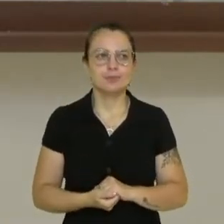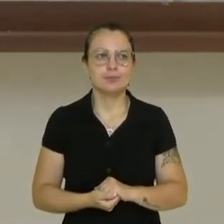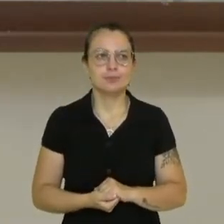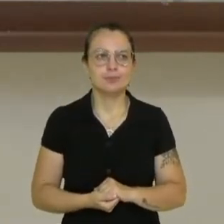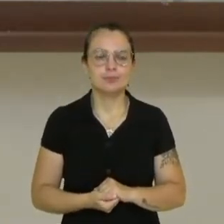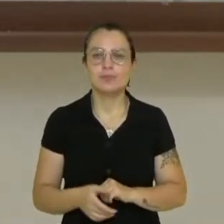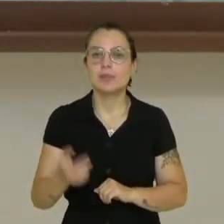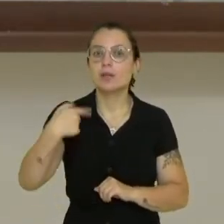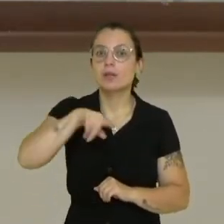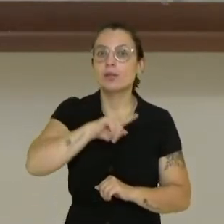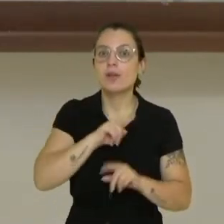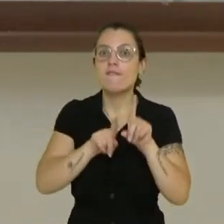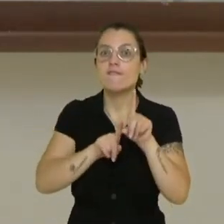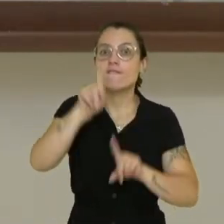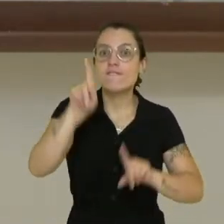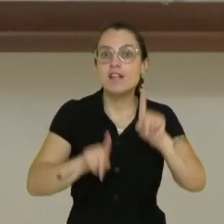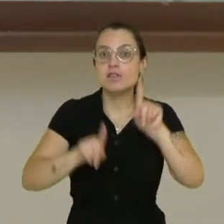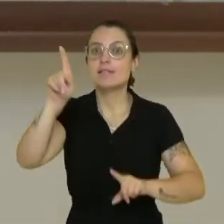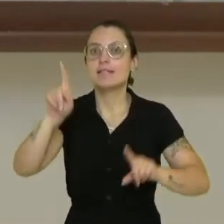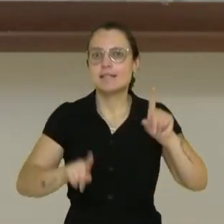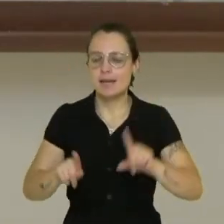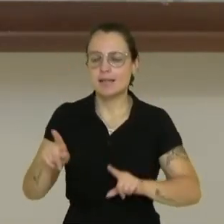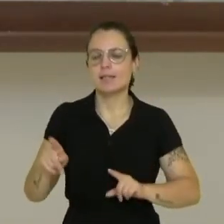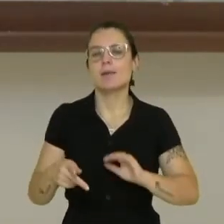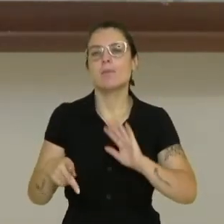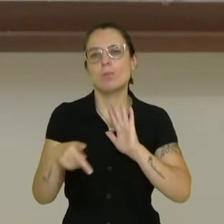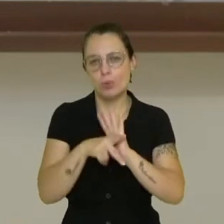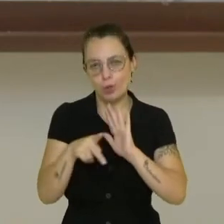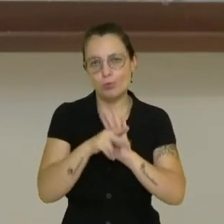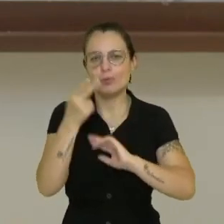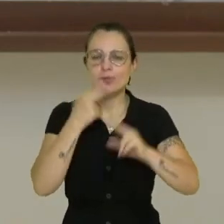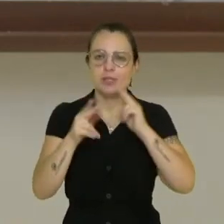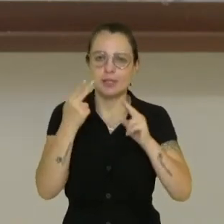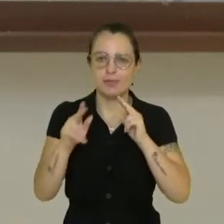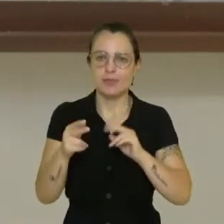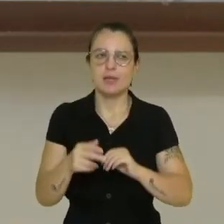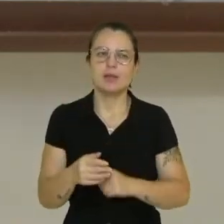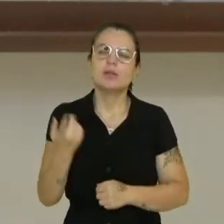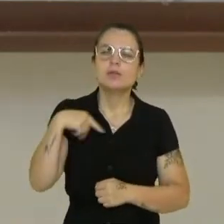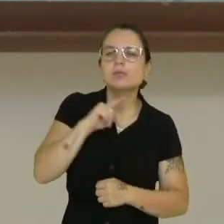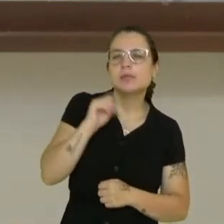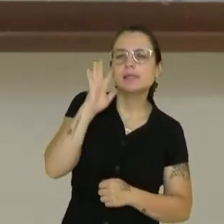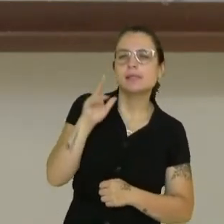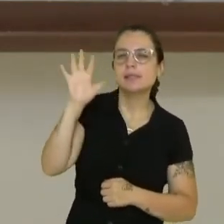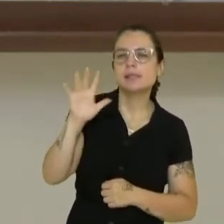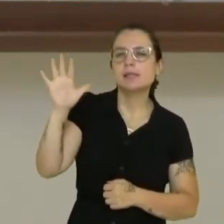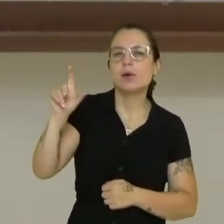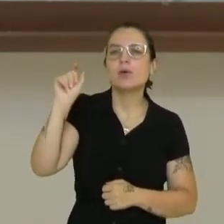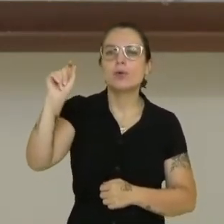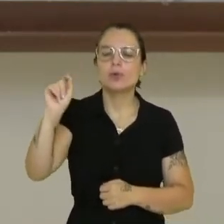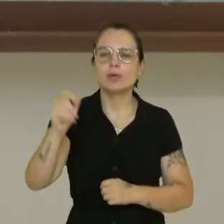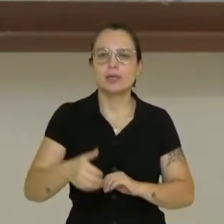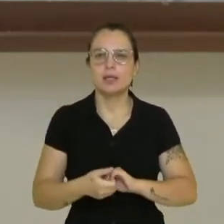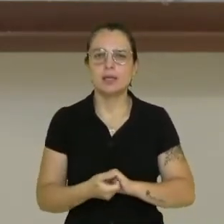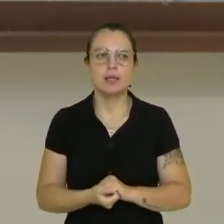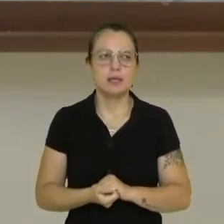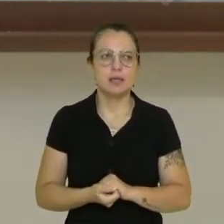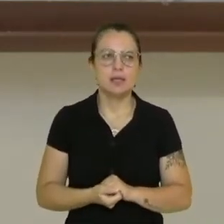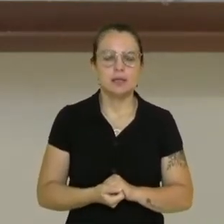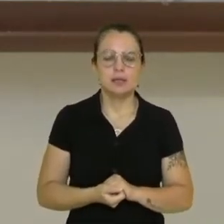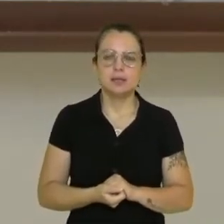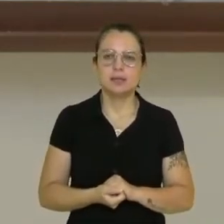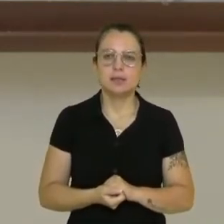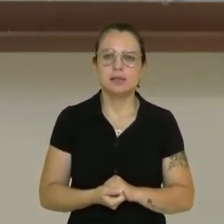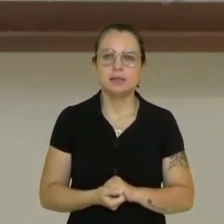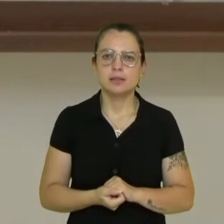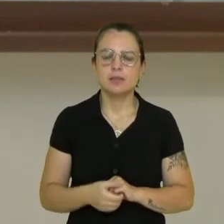a velocidade da sua música ou não. É bom ter essa ideia de tempo, quanto tempo se prolonga o som deste objeto ou daquele